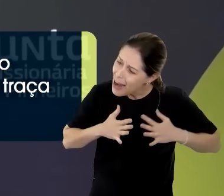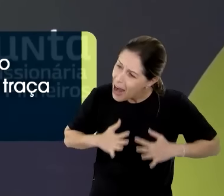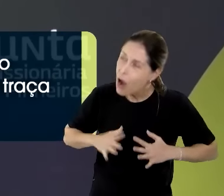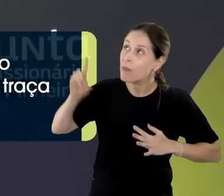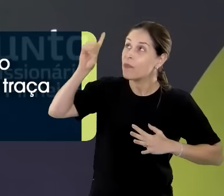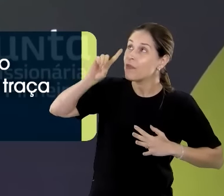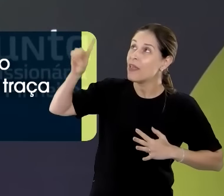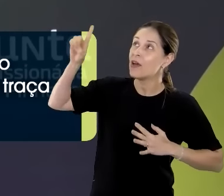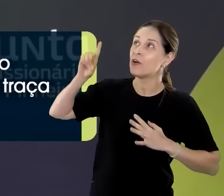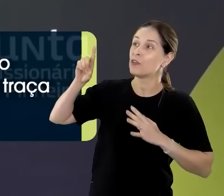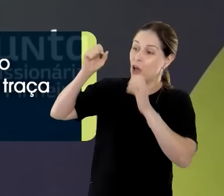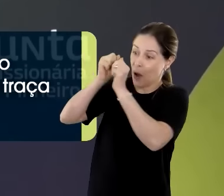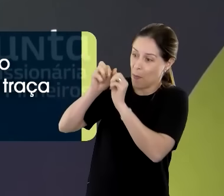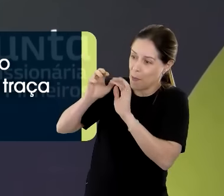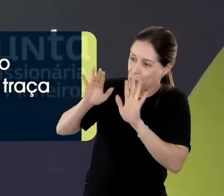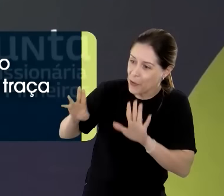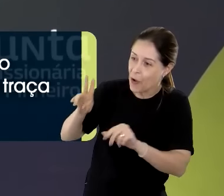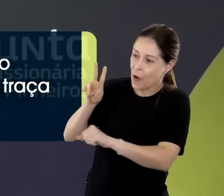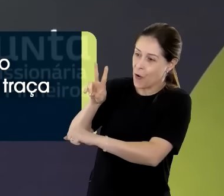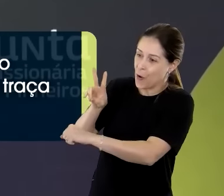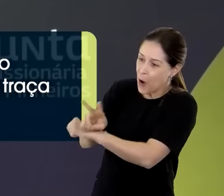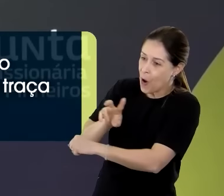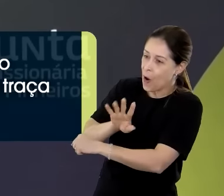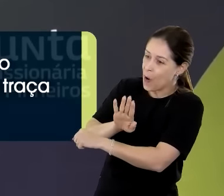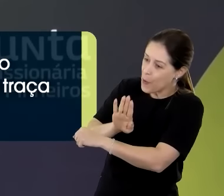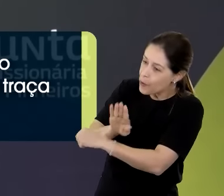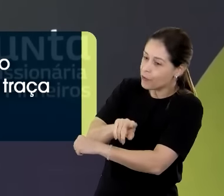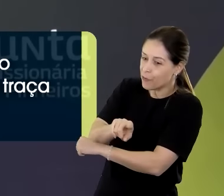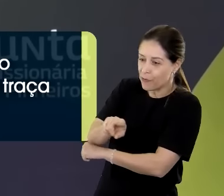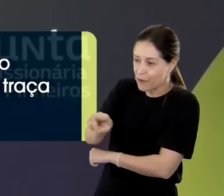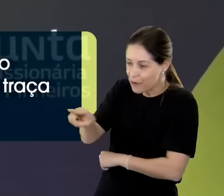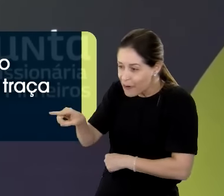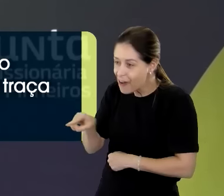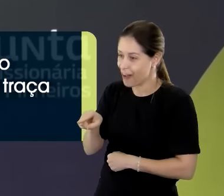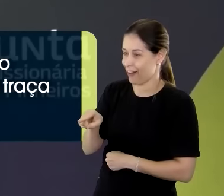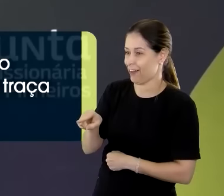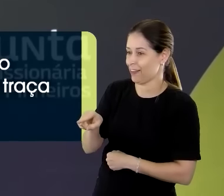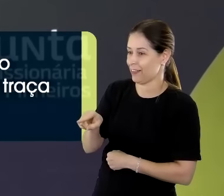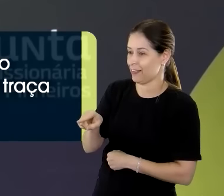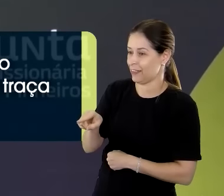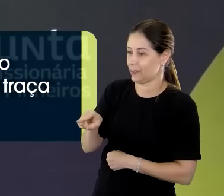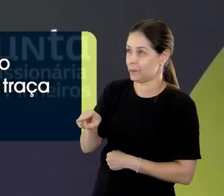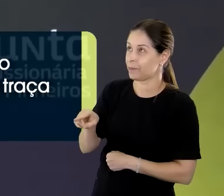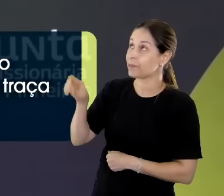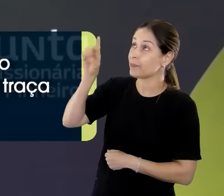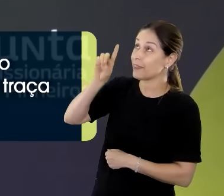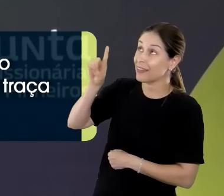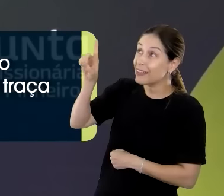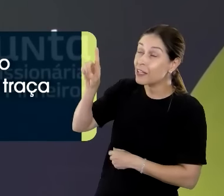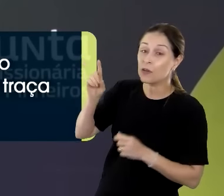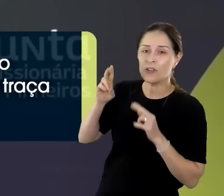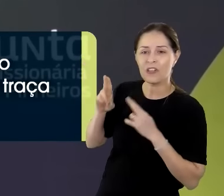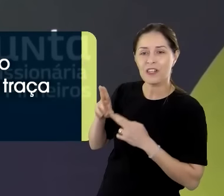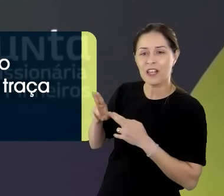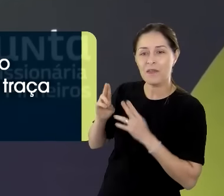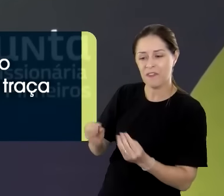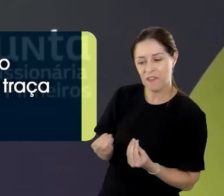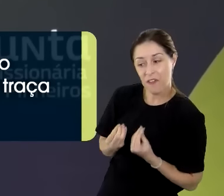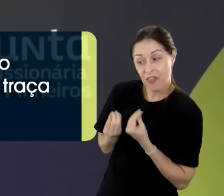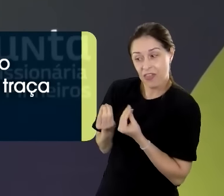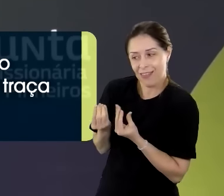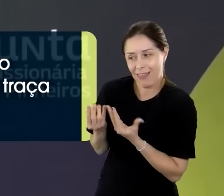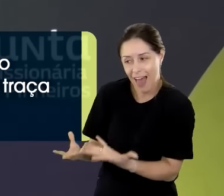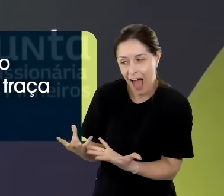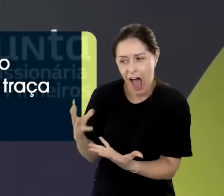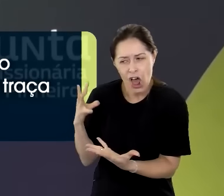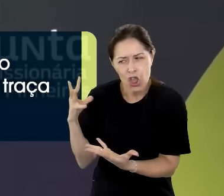reino. Vendei os vossos bens e dai esmola. Fazei para vós